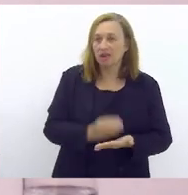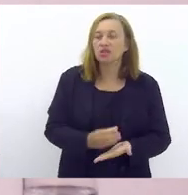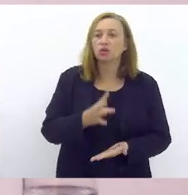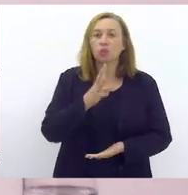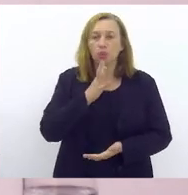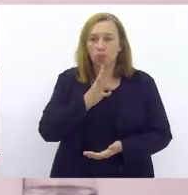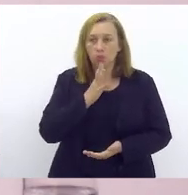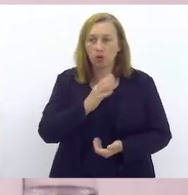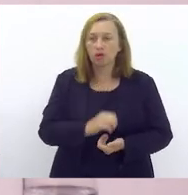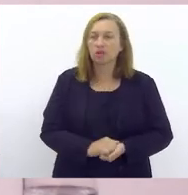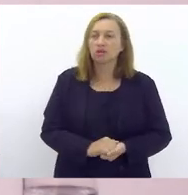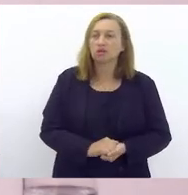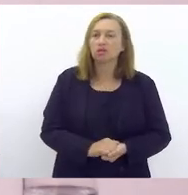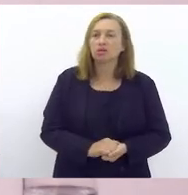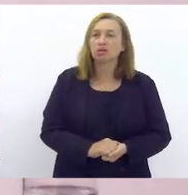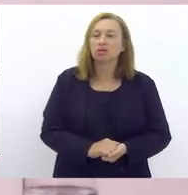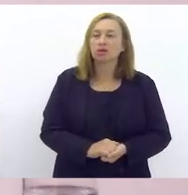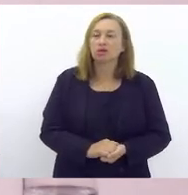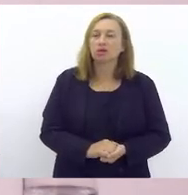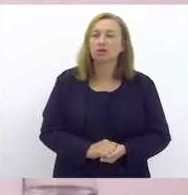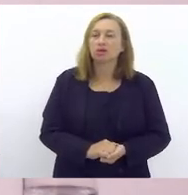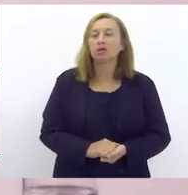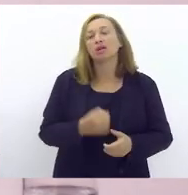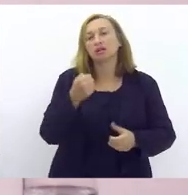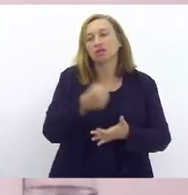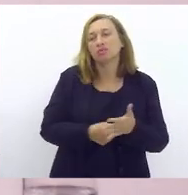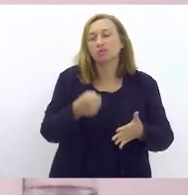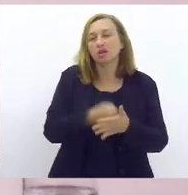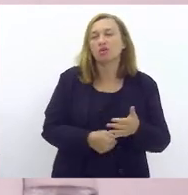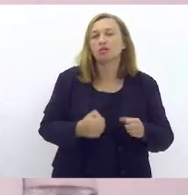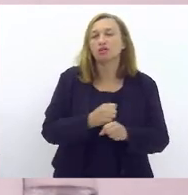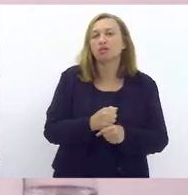reconhecimento. E aí estamos na luta desde